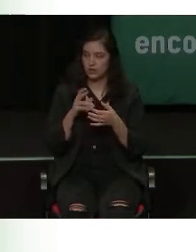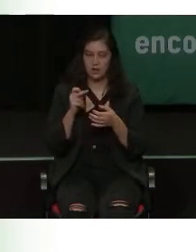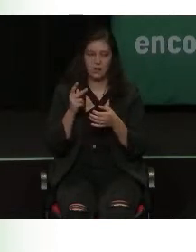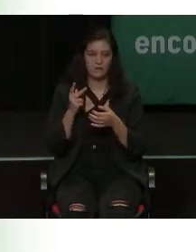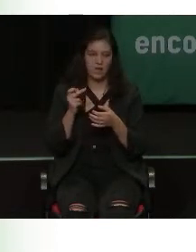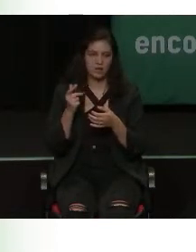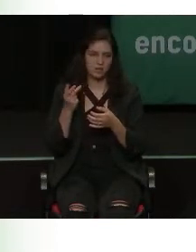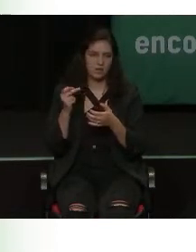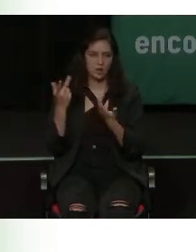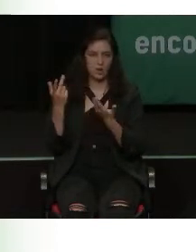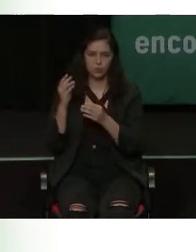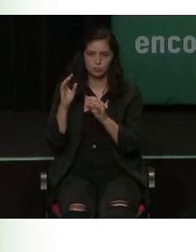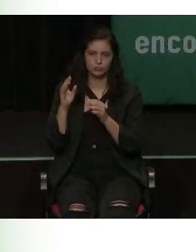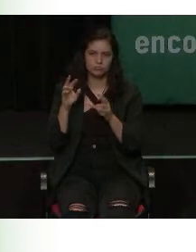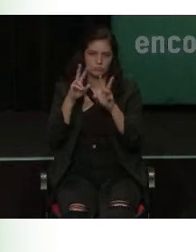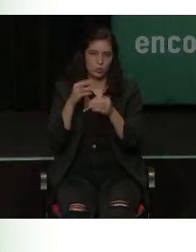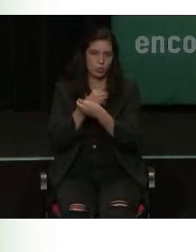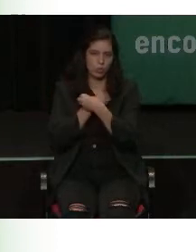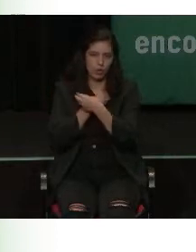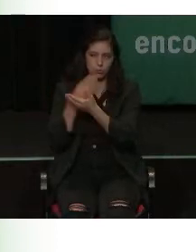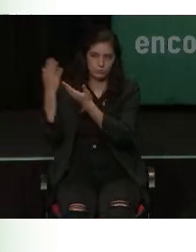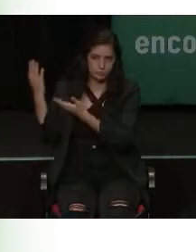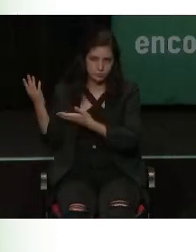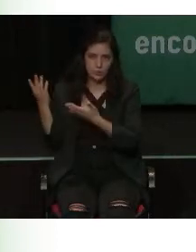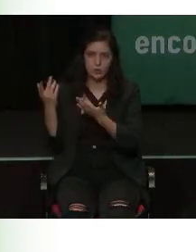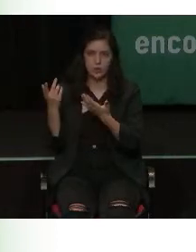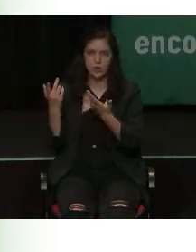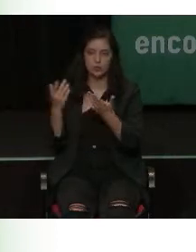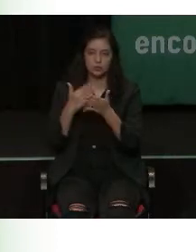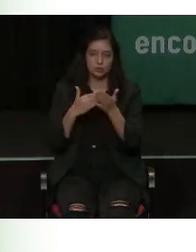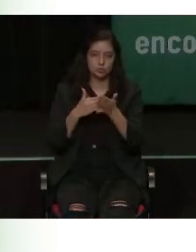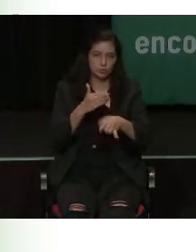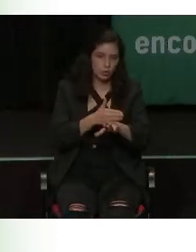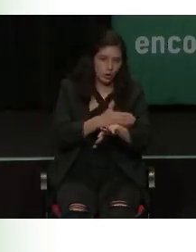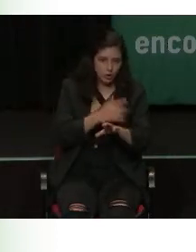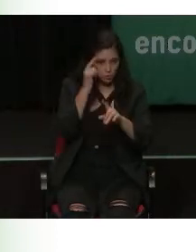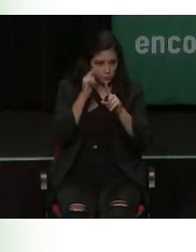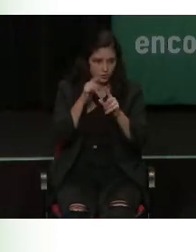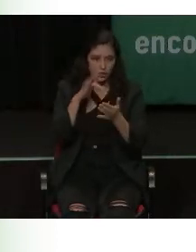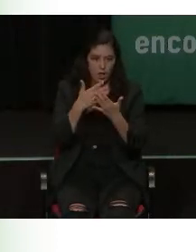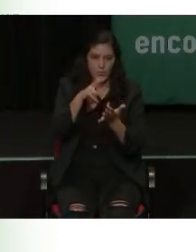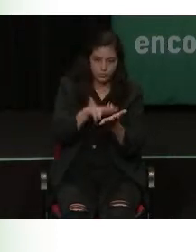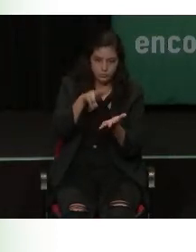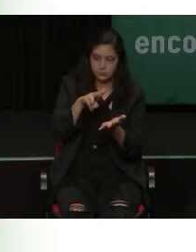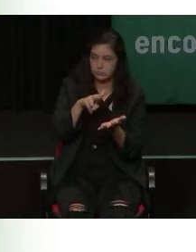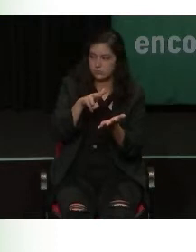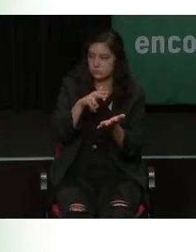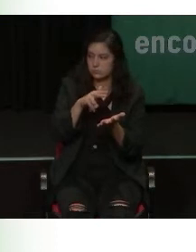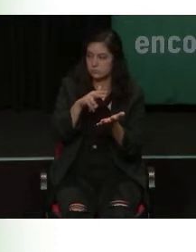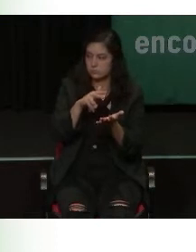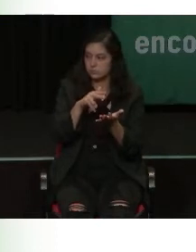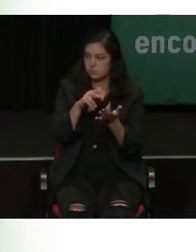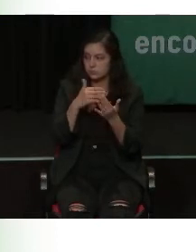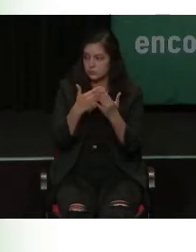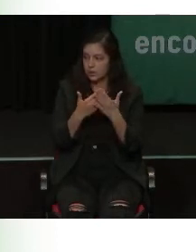avatar já tem uma história, não temos tempo, houve um estudo piloto para validarmos o construto, a